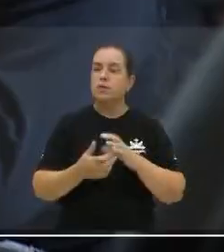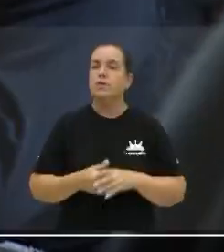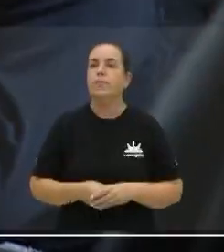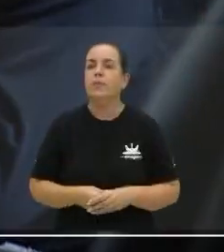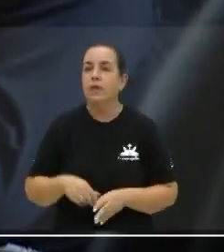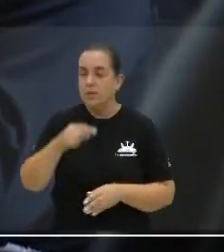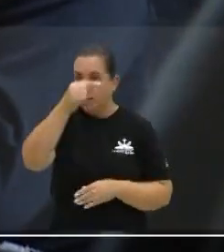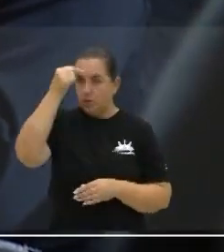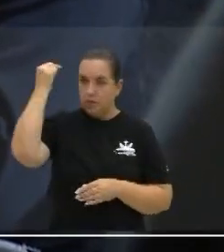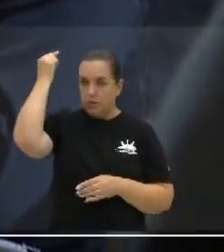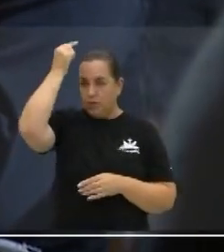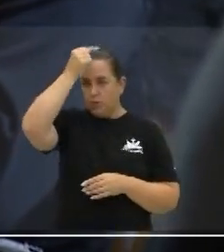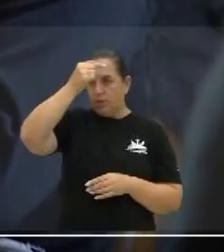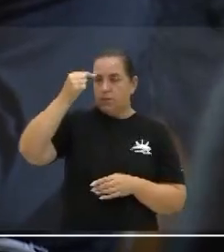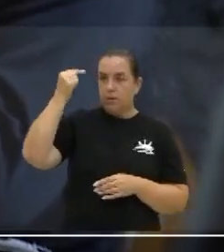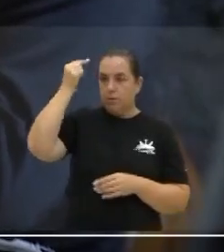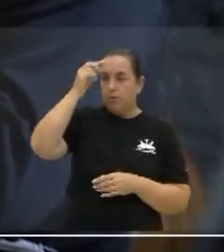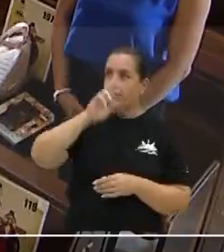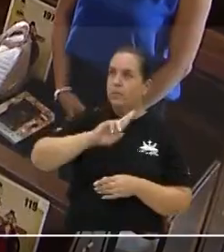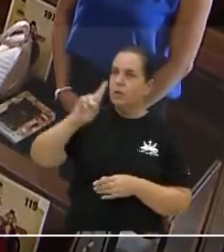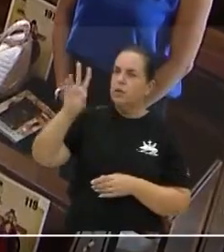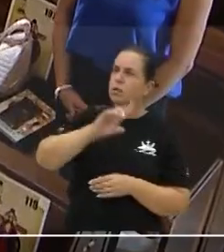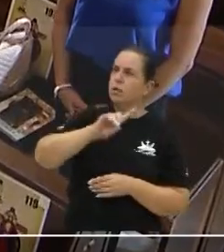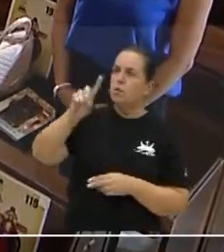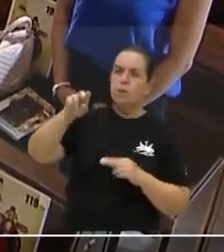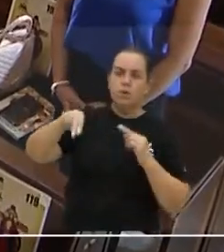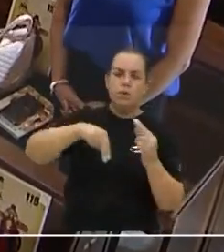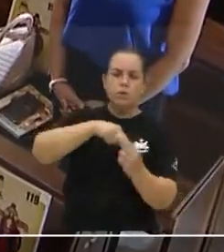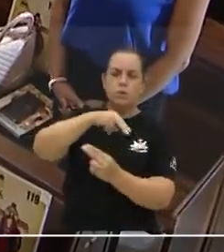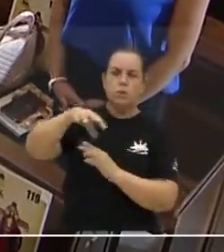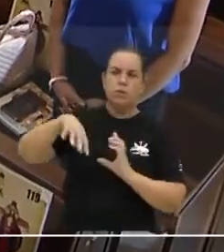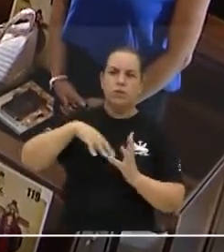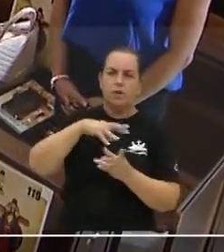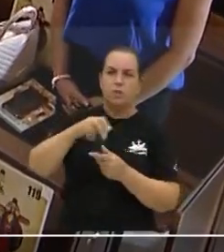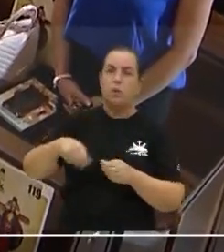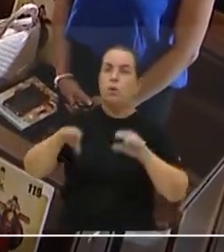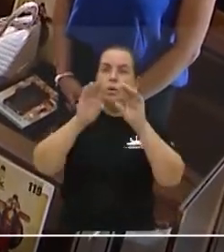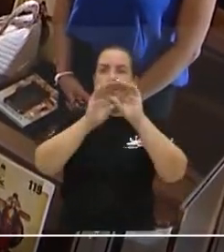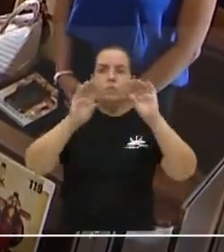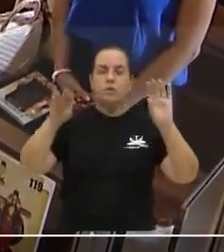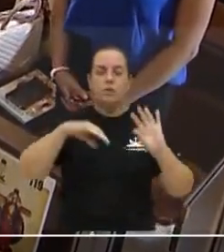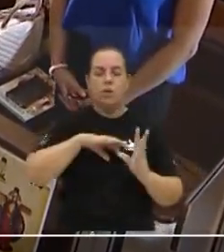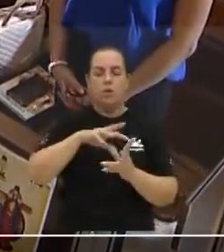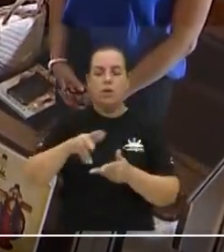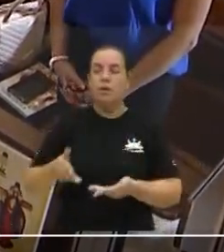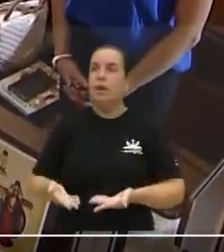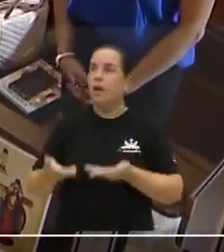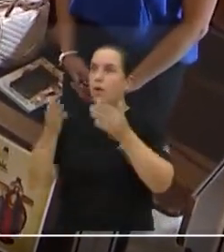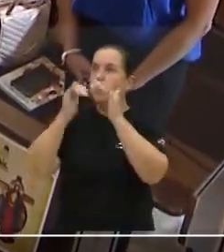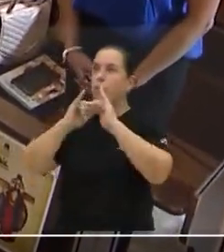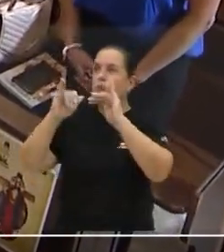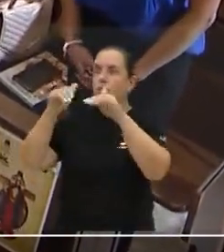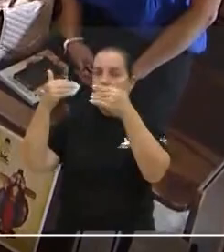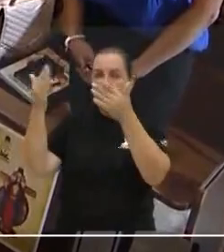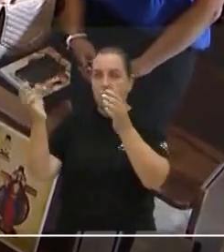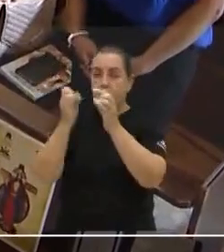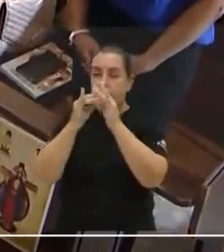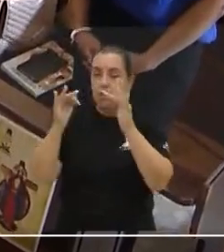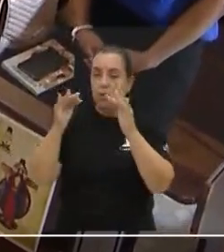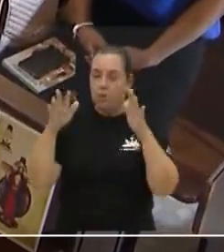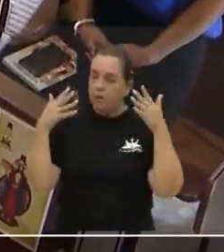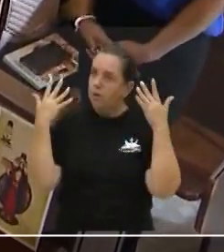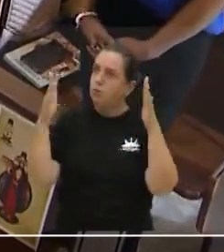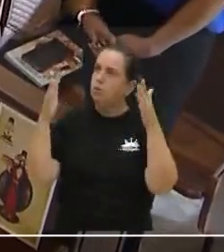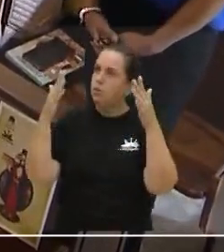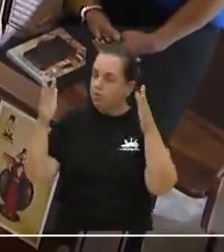voz: Santo, Santo, Santo, Senhor Deus do Universo, o céu e a terra proclamam a